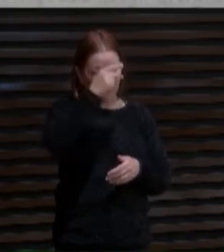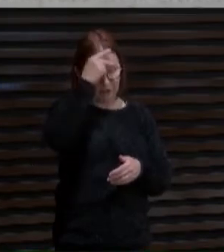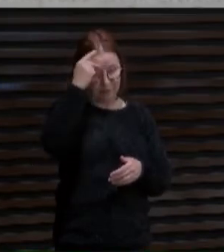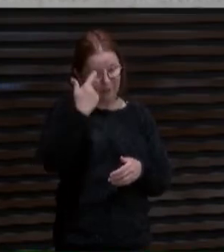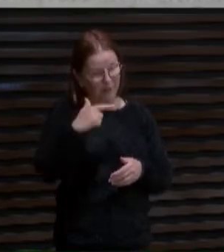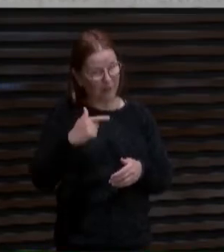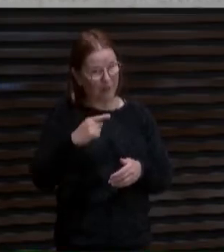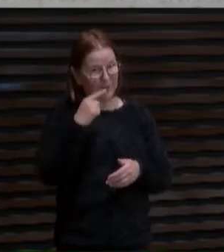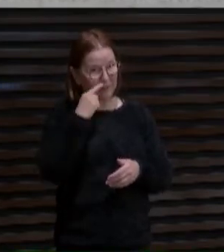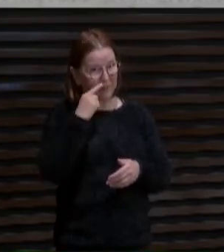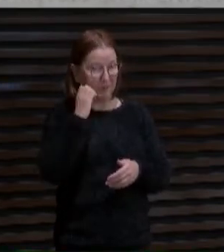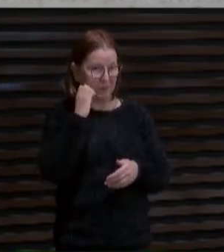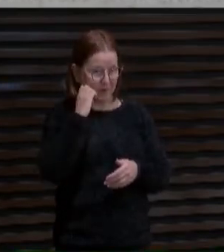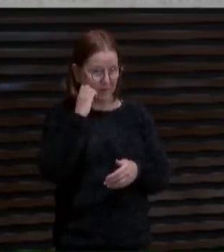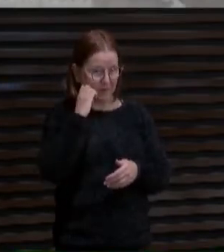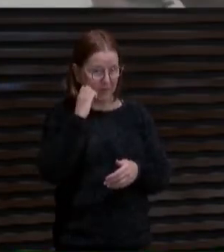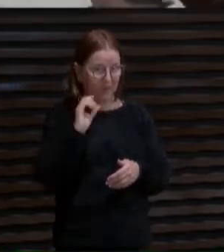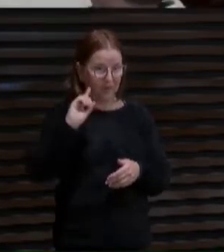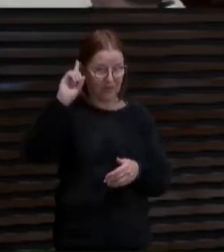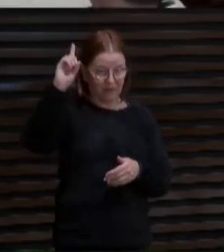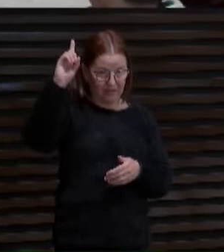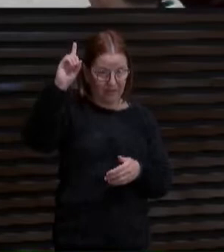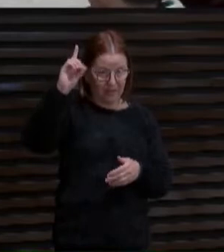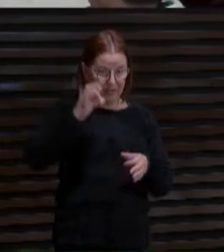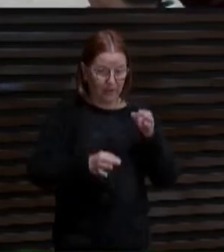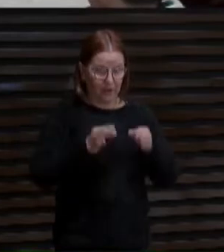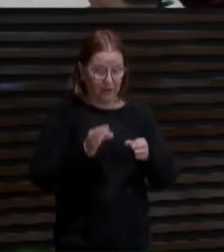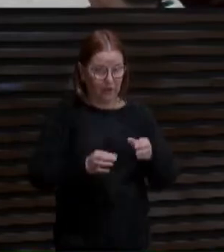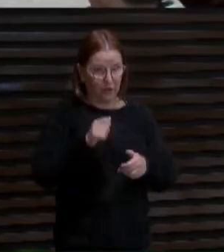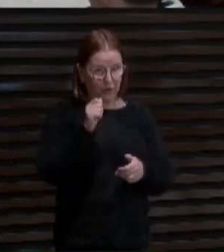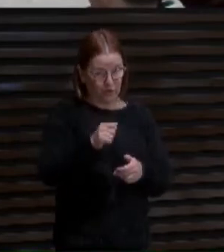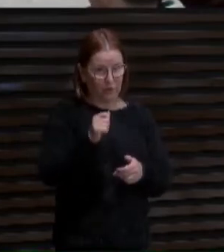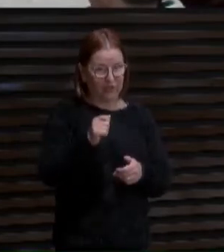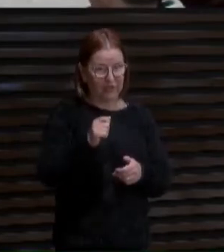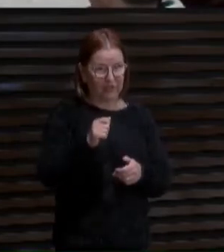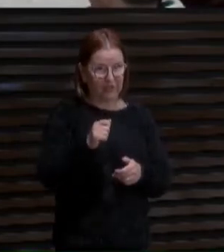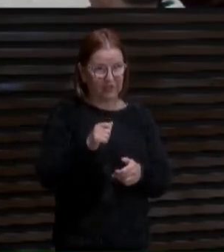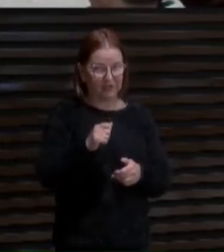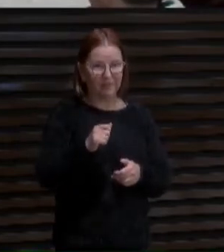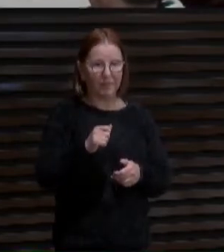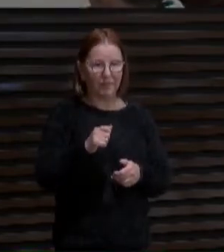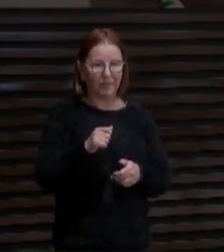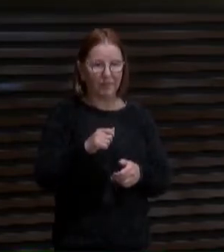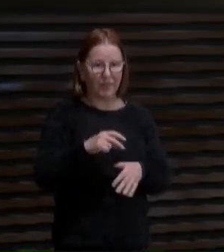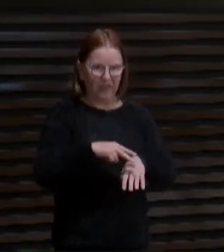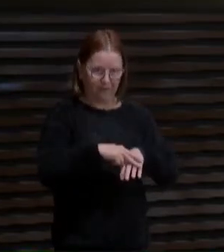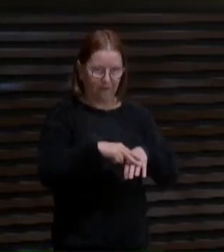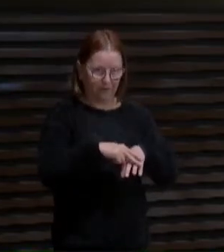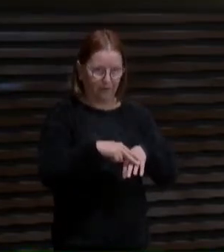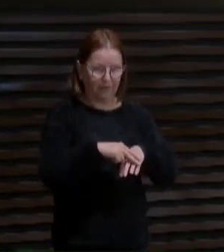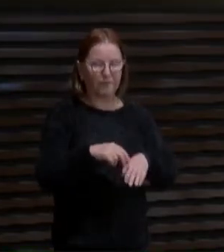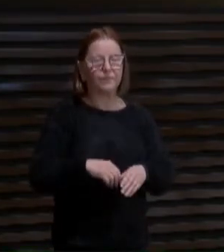preciso conhecer melhor esse Deus para colocar tudo diante dele é